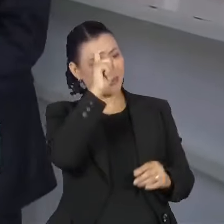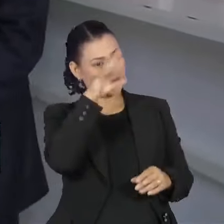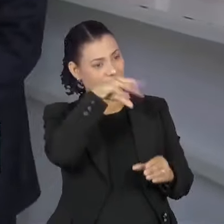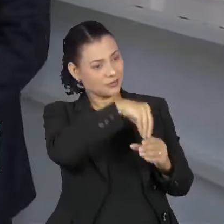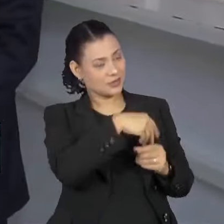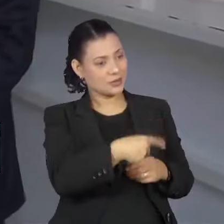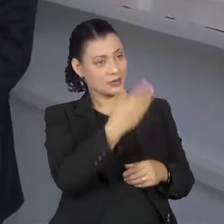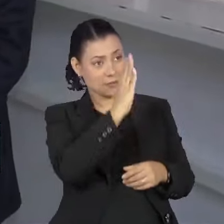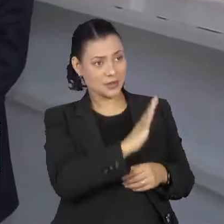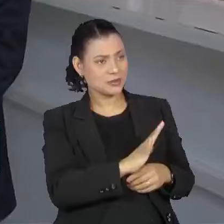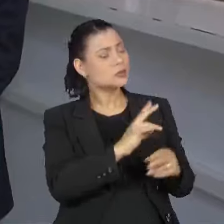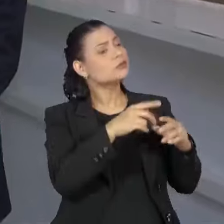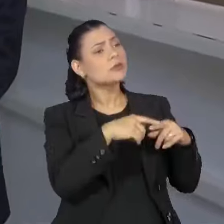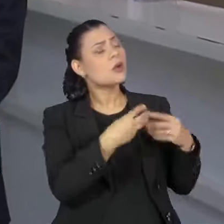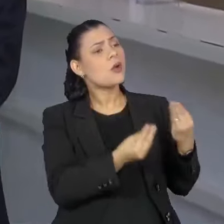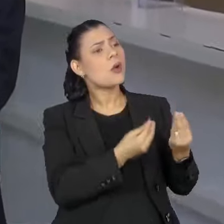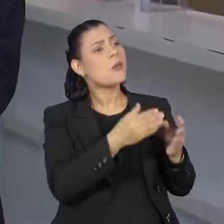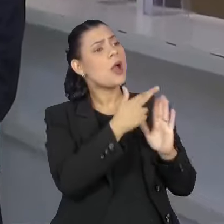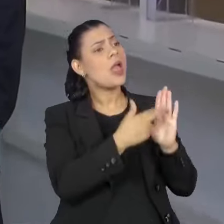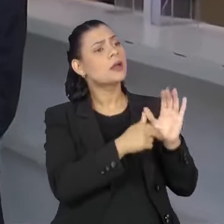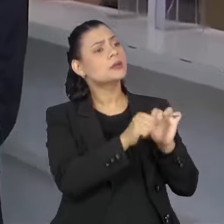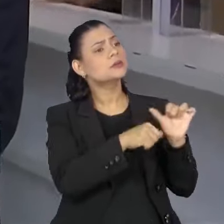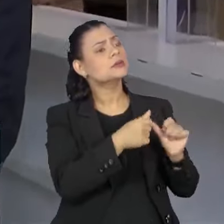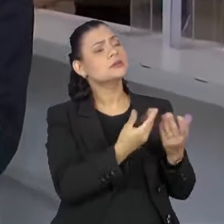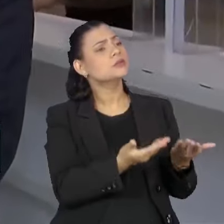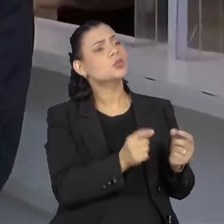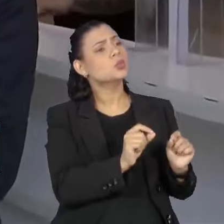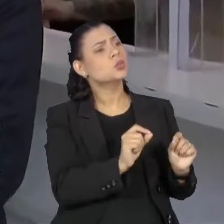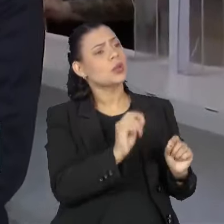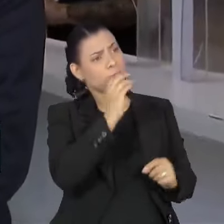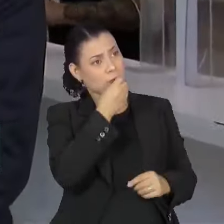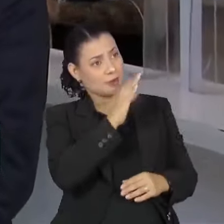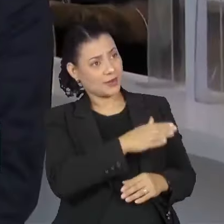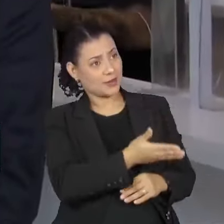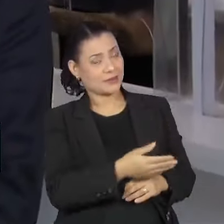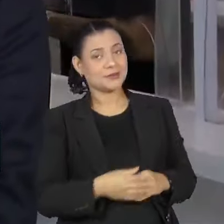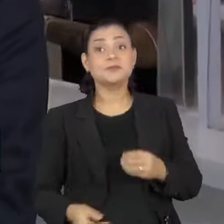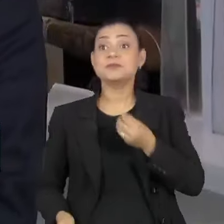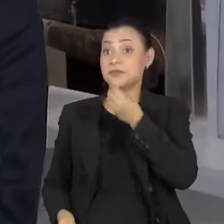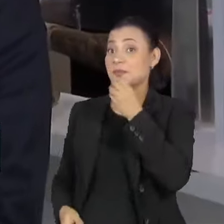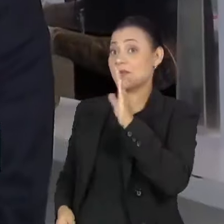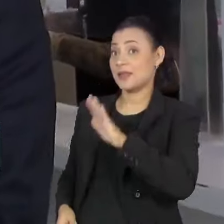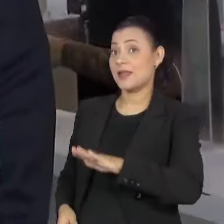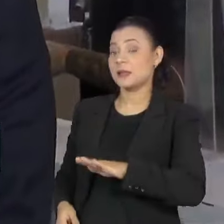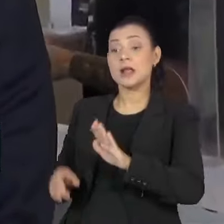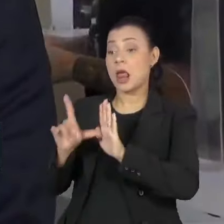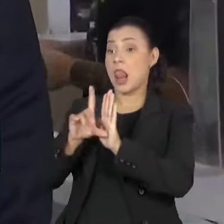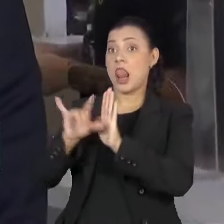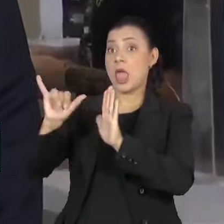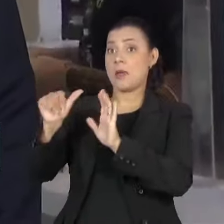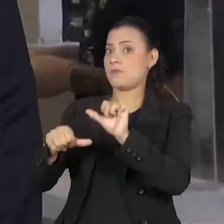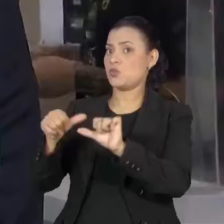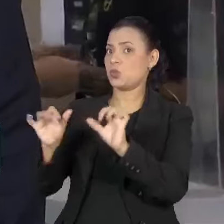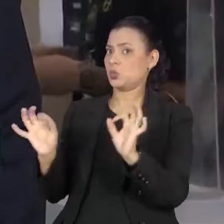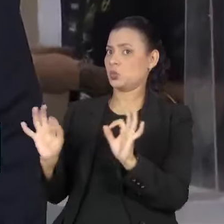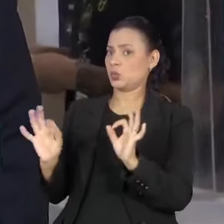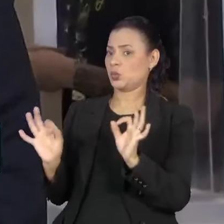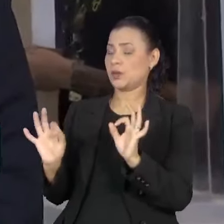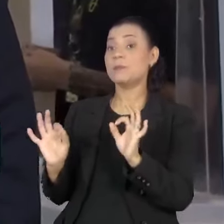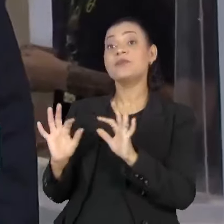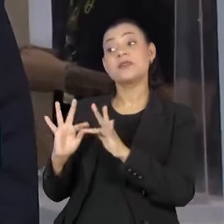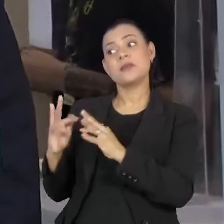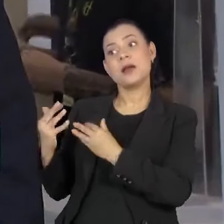em relação às regras vigentes? Boa tarde. Boa tarde. Na verdade, a lei não mudou, né? Os parentes próximos